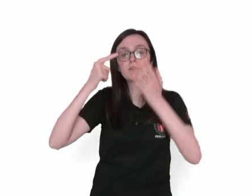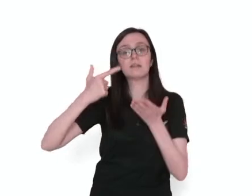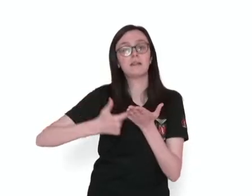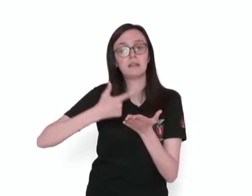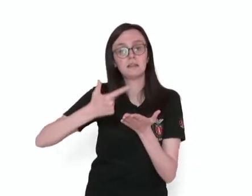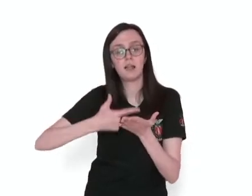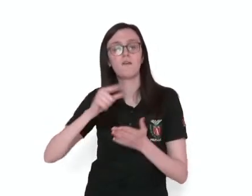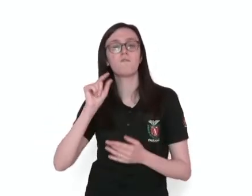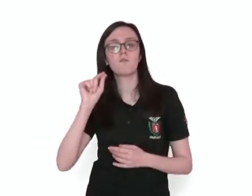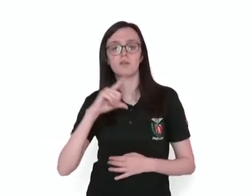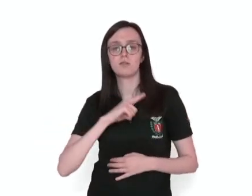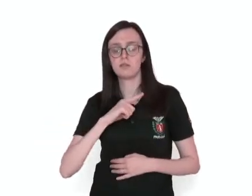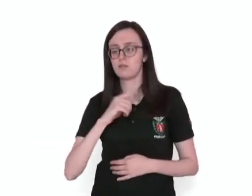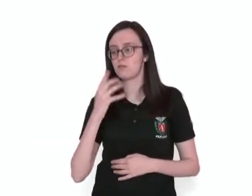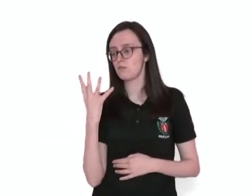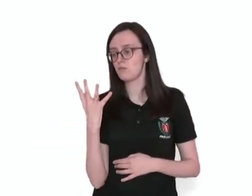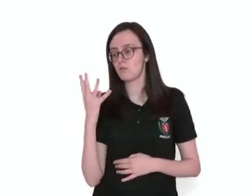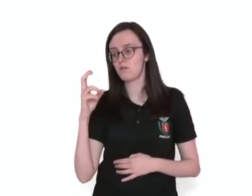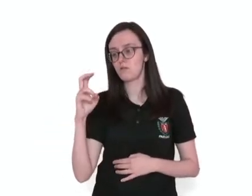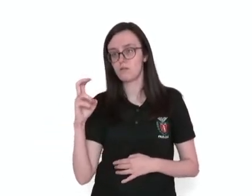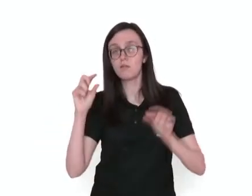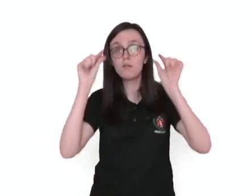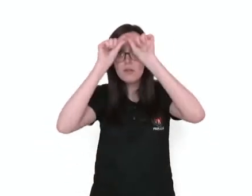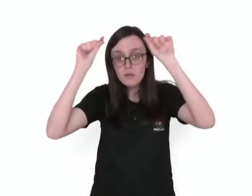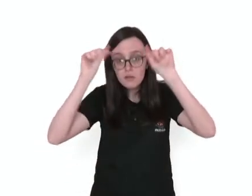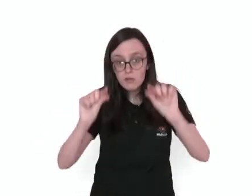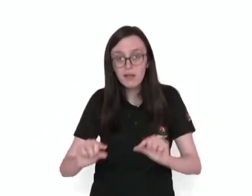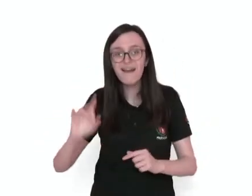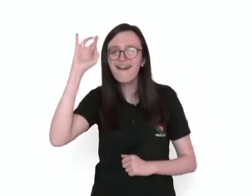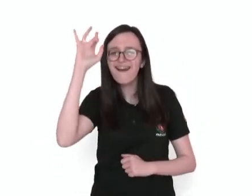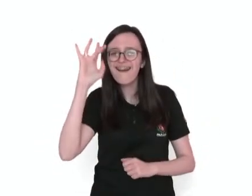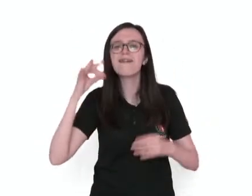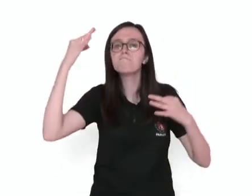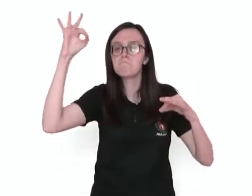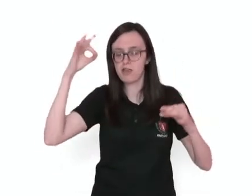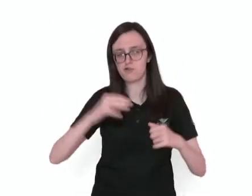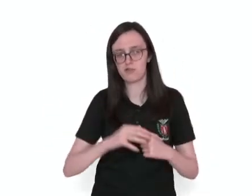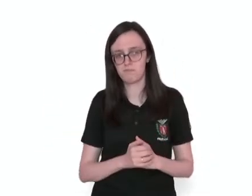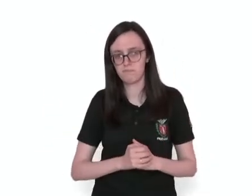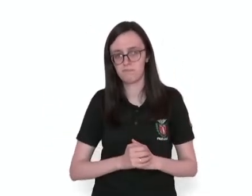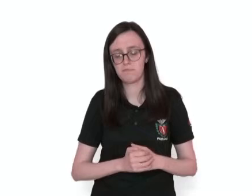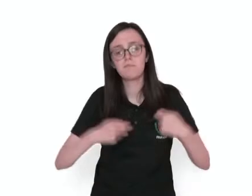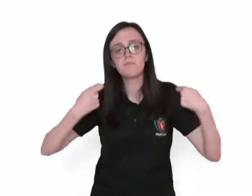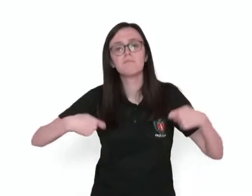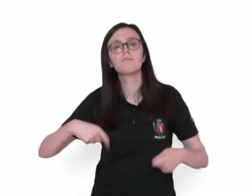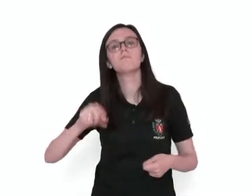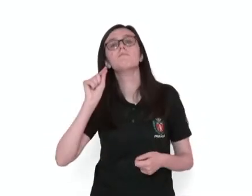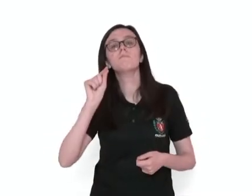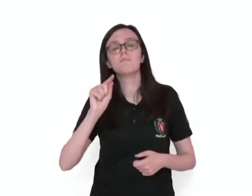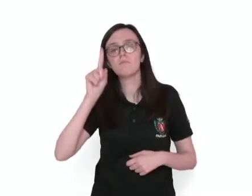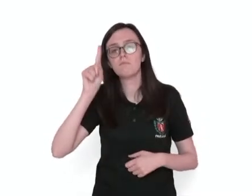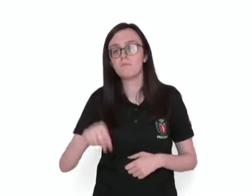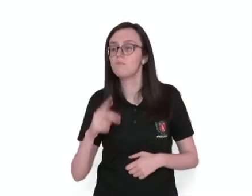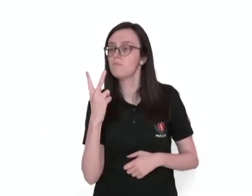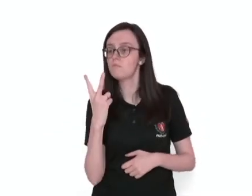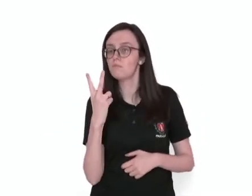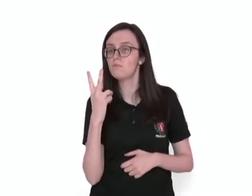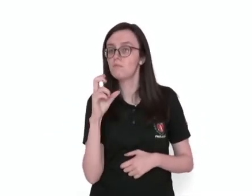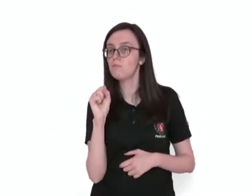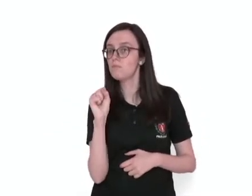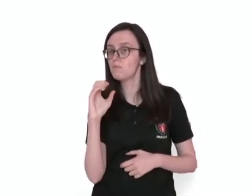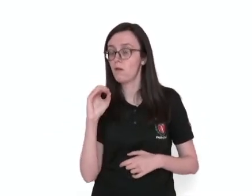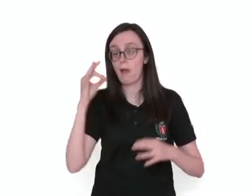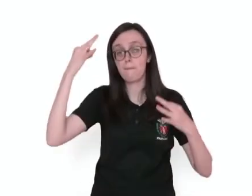livro, tem 45 linhas em cada página. São necessárias